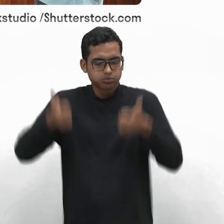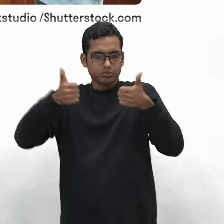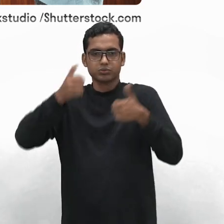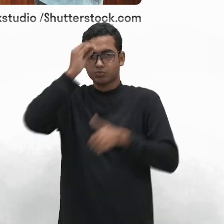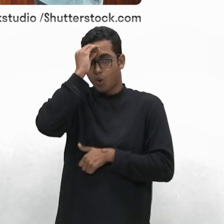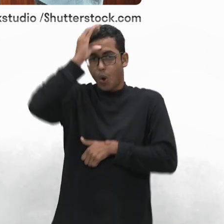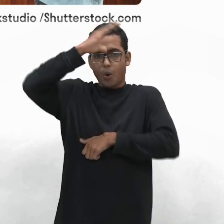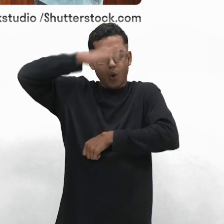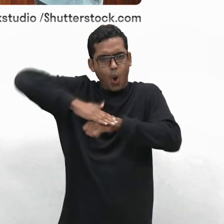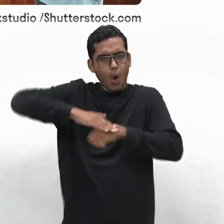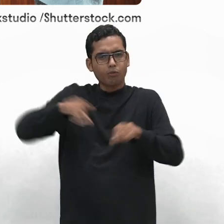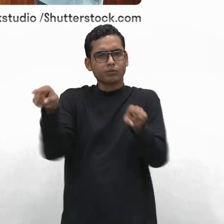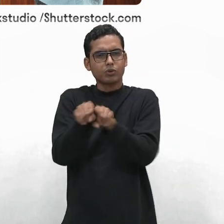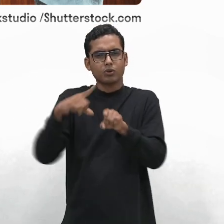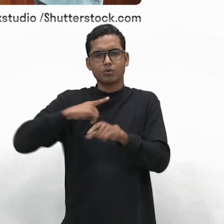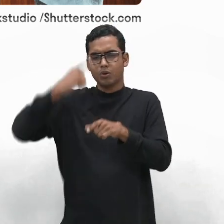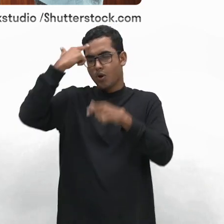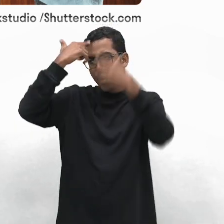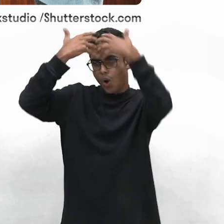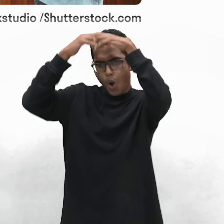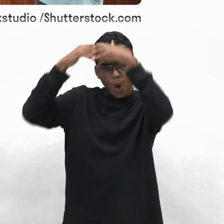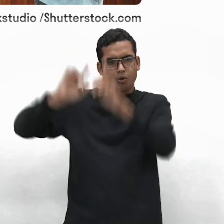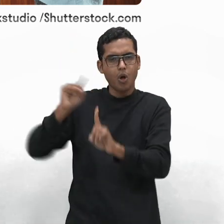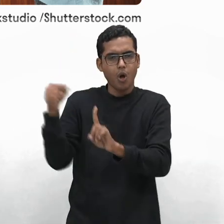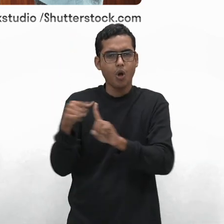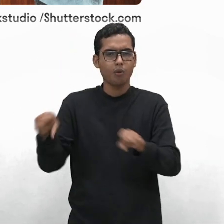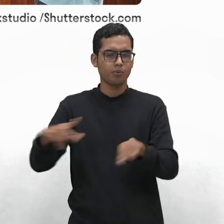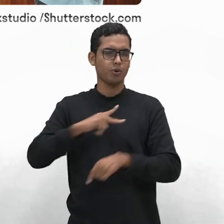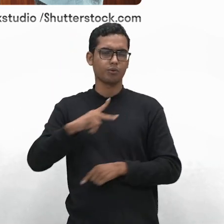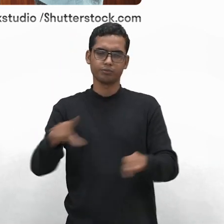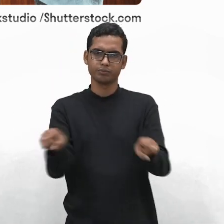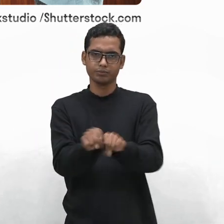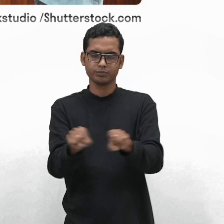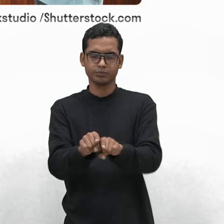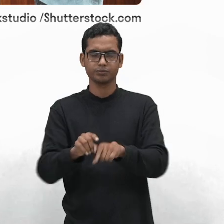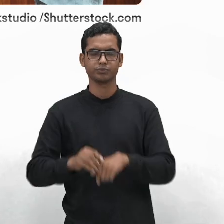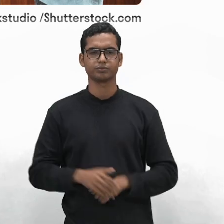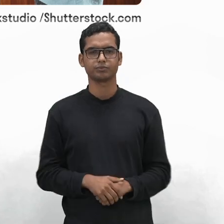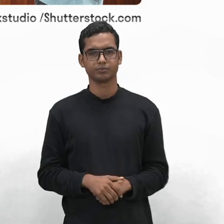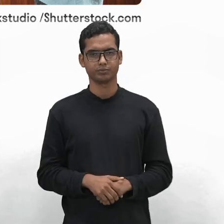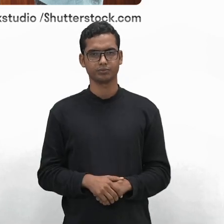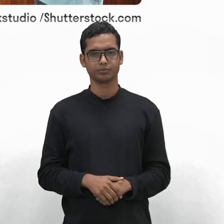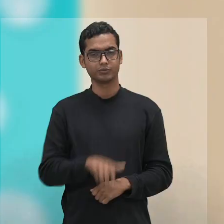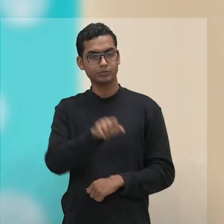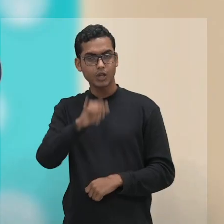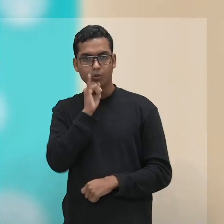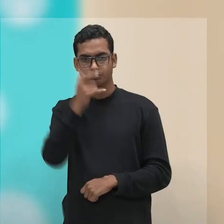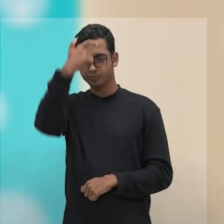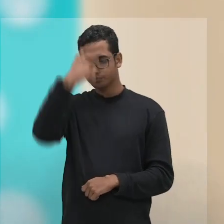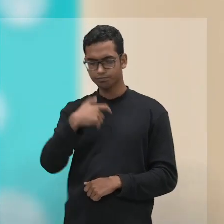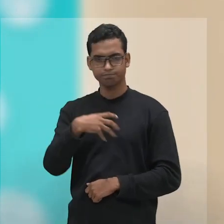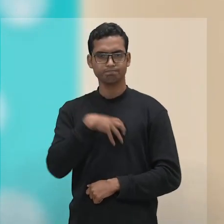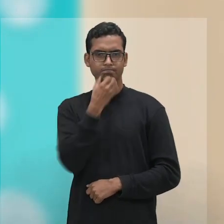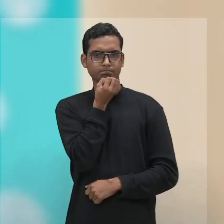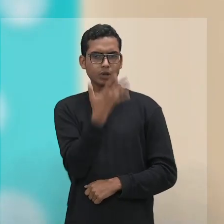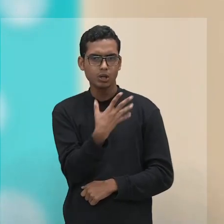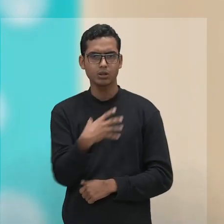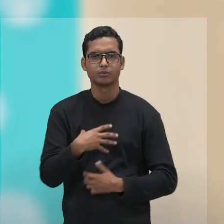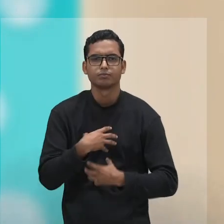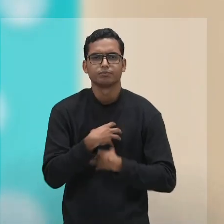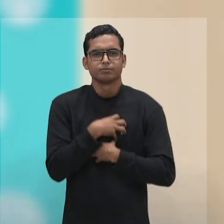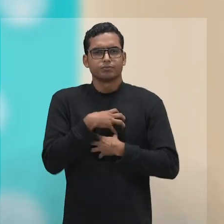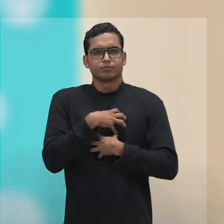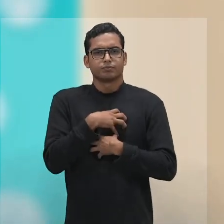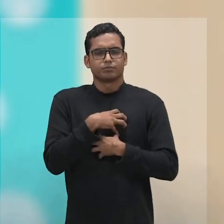autoconhecimento, consecução de objetivos e pessoais. Objetivos pessoais. Ora, se eu estou bem, se eu estou me